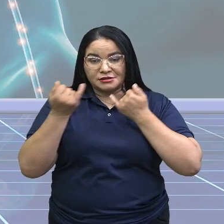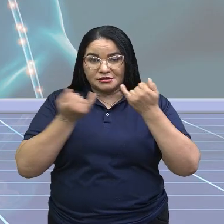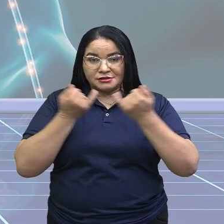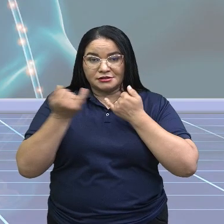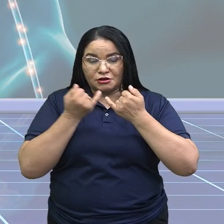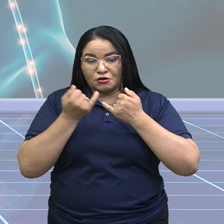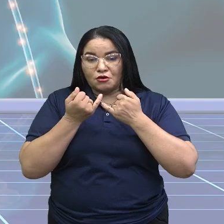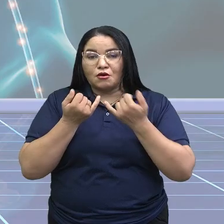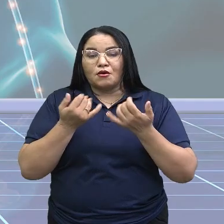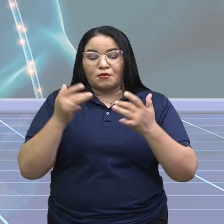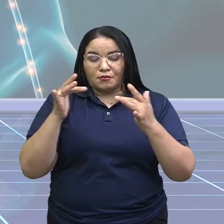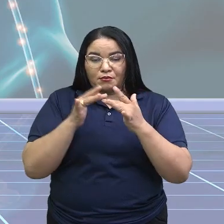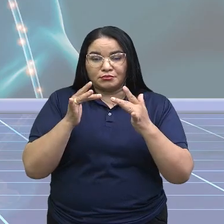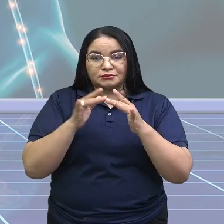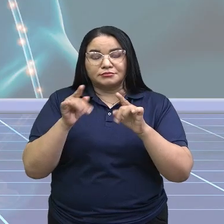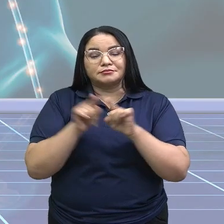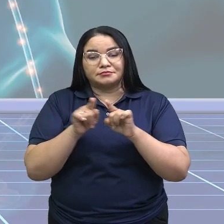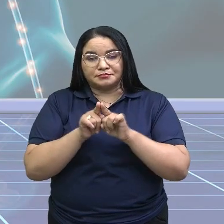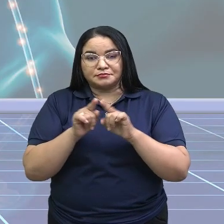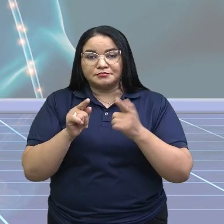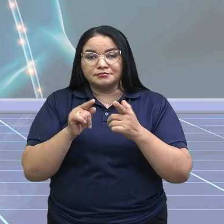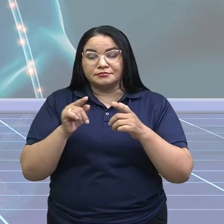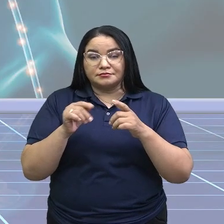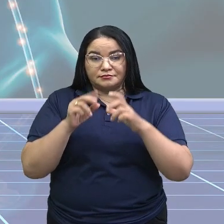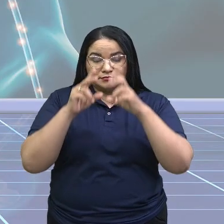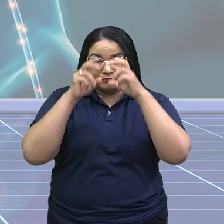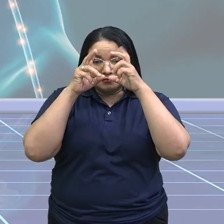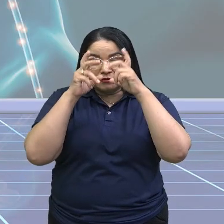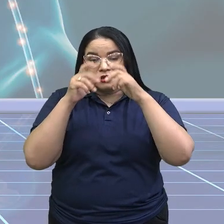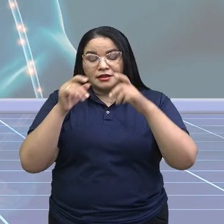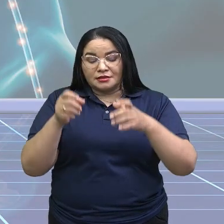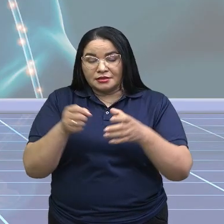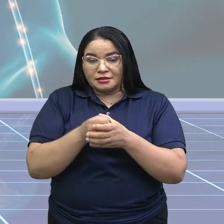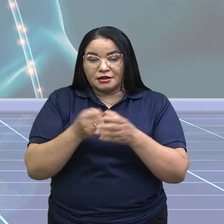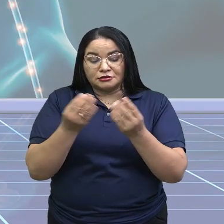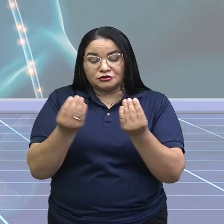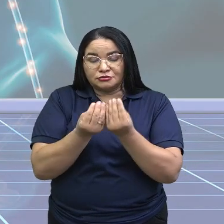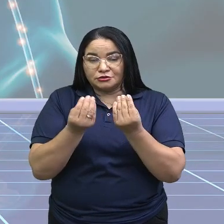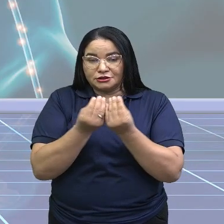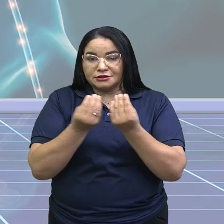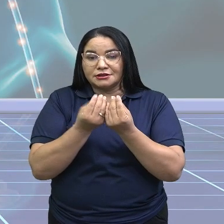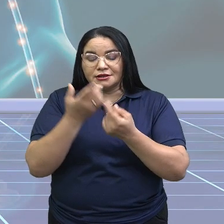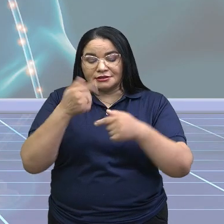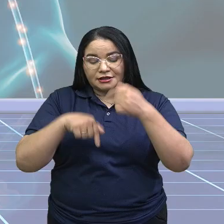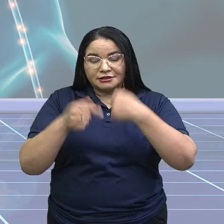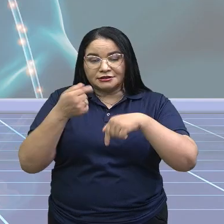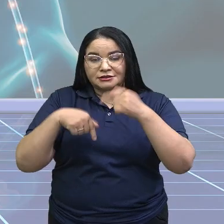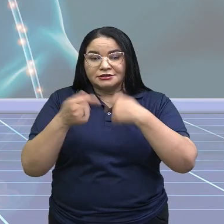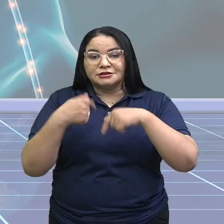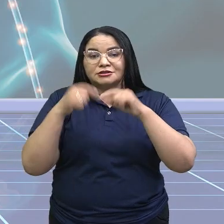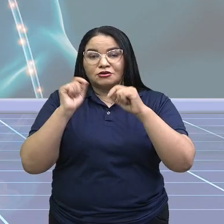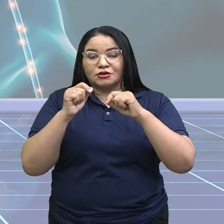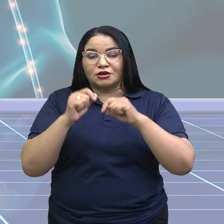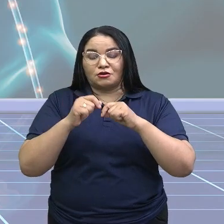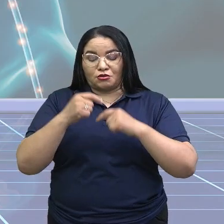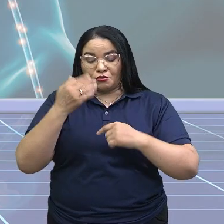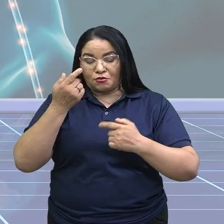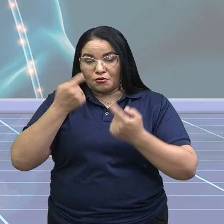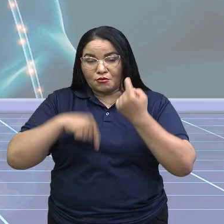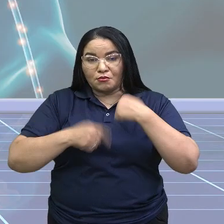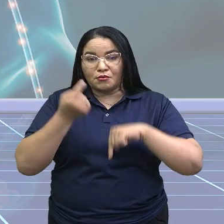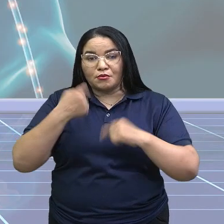são realizadas pelos neurotransmissores, né? São substâncias químicas que são enviadas ali através